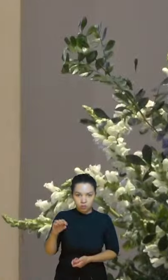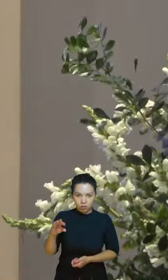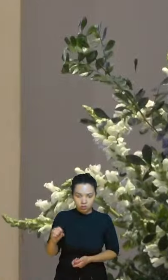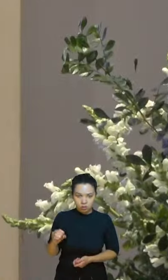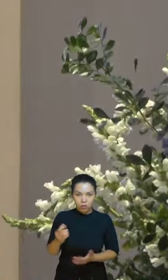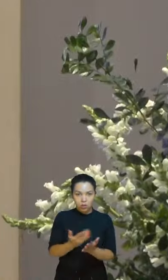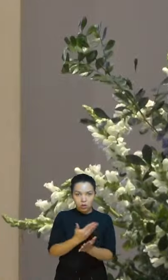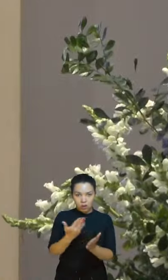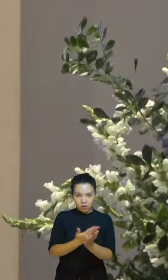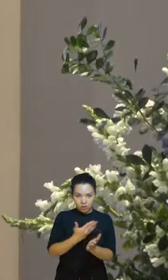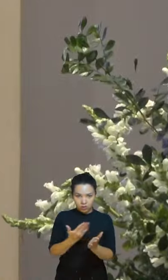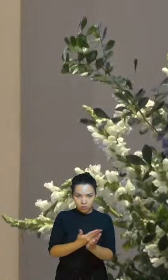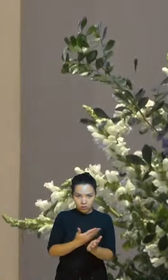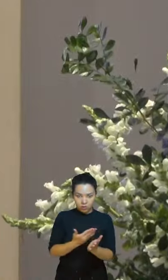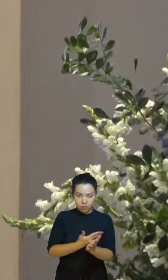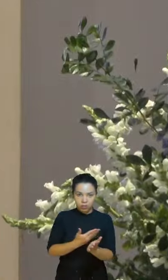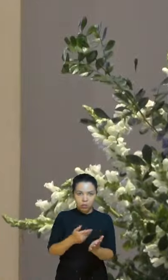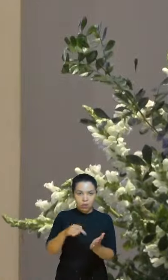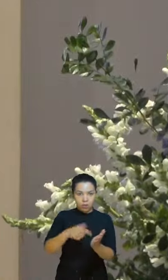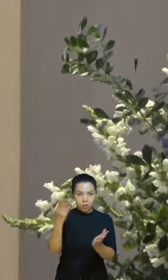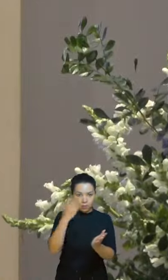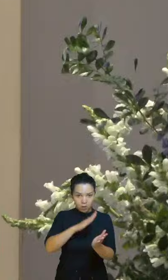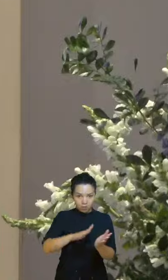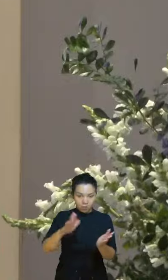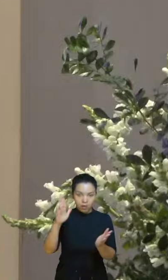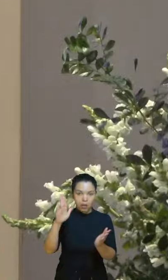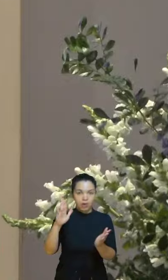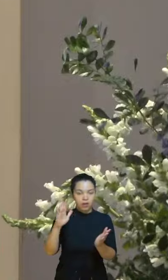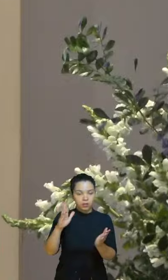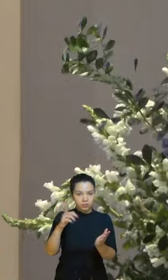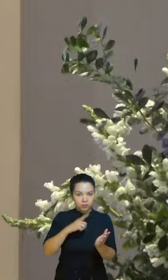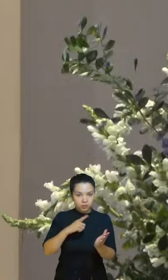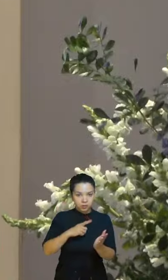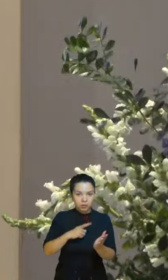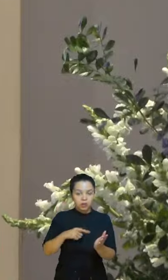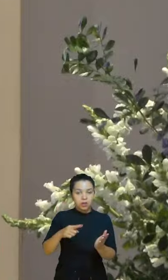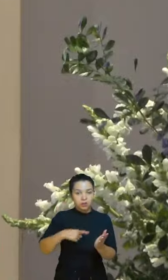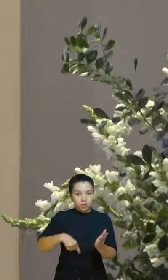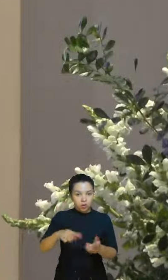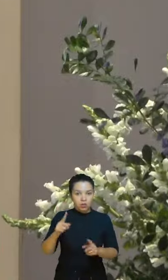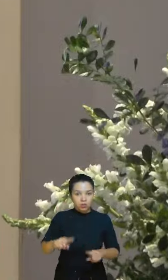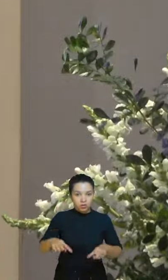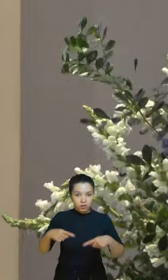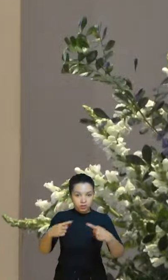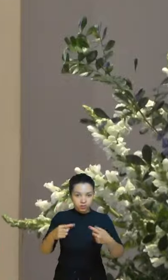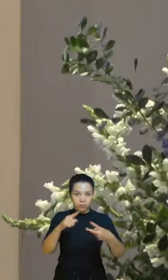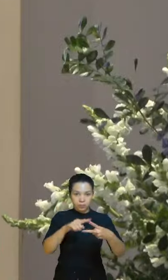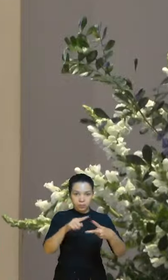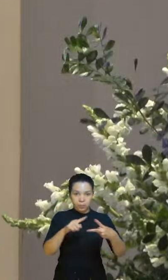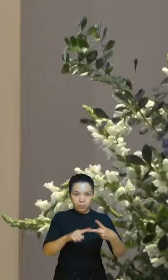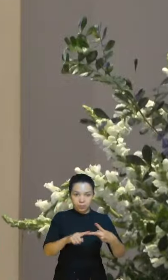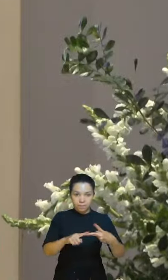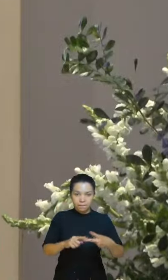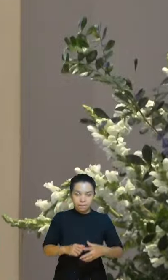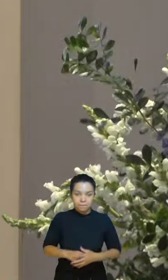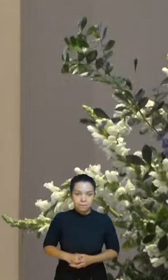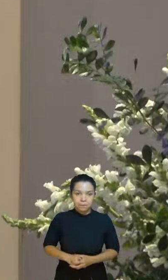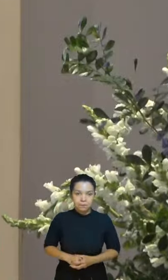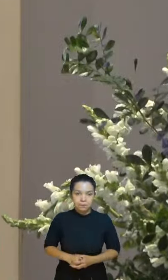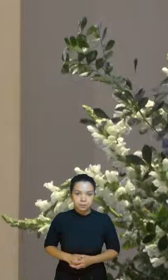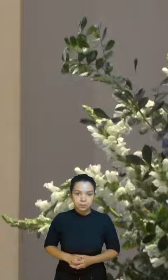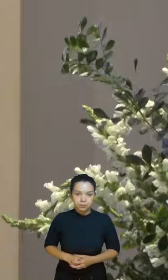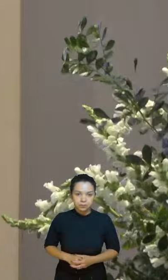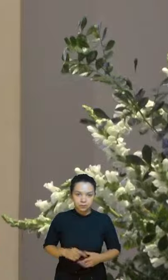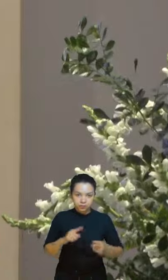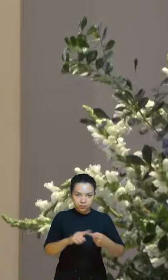garrapatas de que os desafios do Judiciário contemporâneo são de dois matizes de natureza